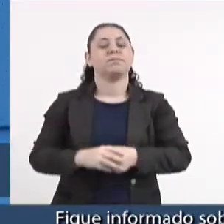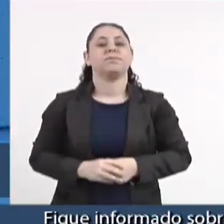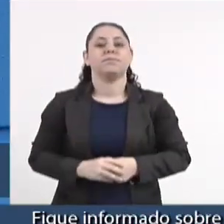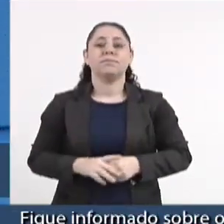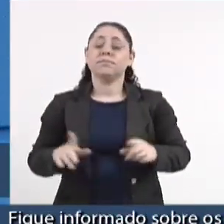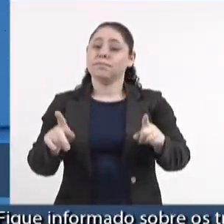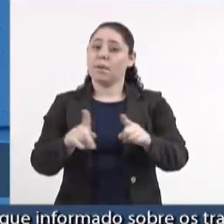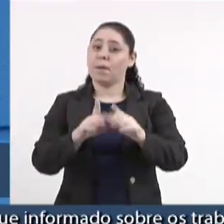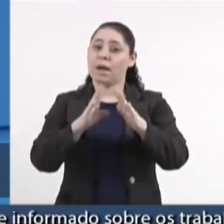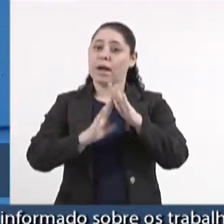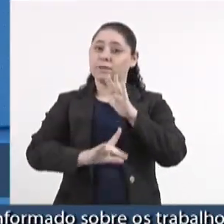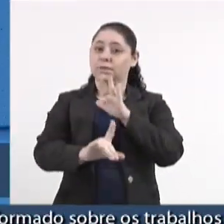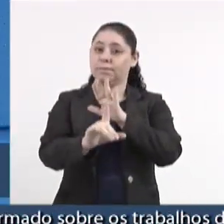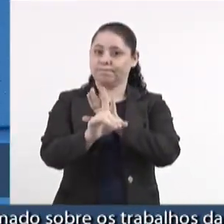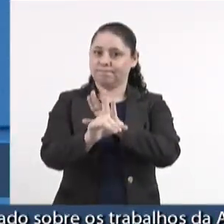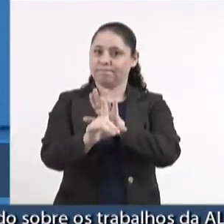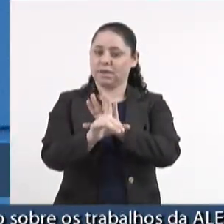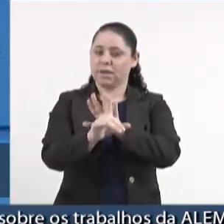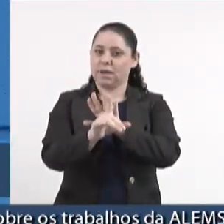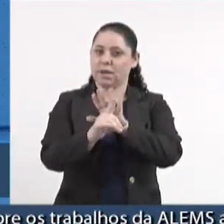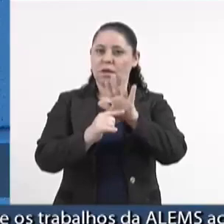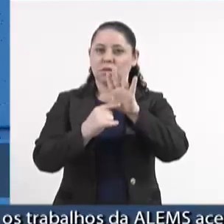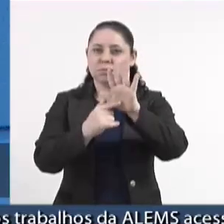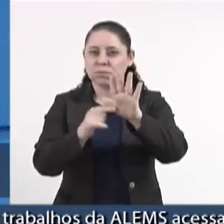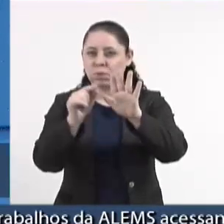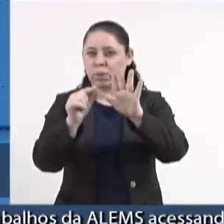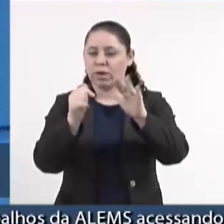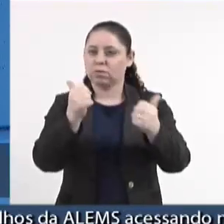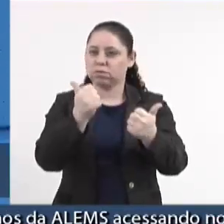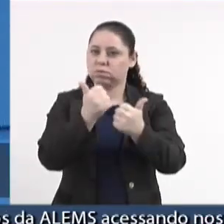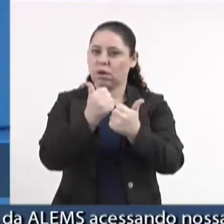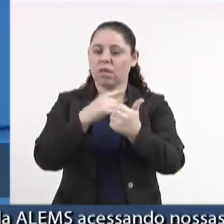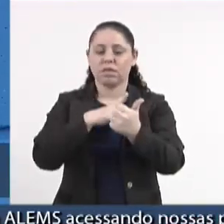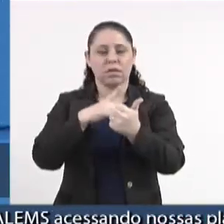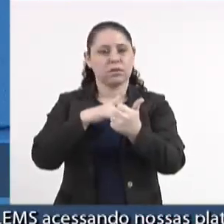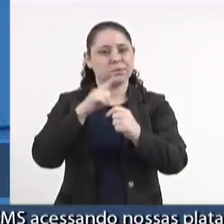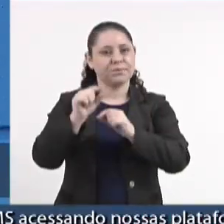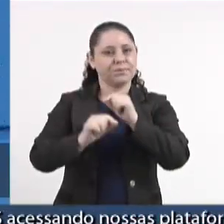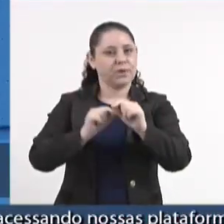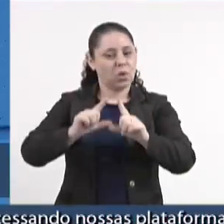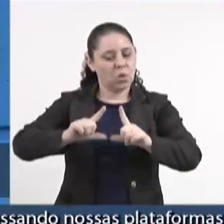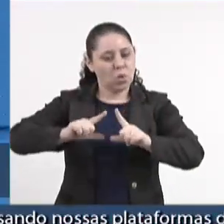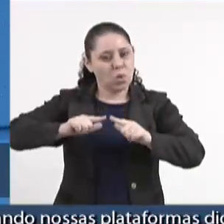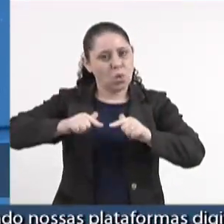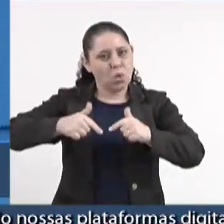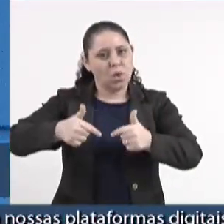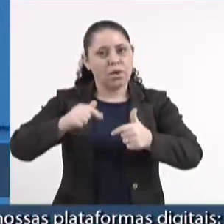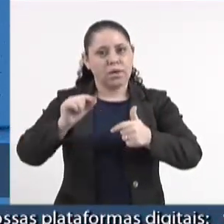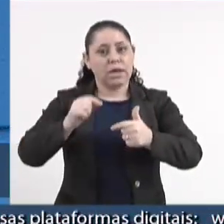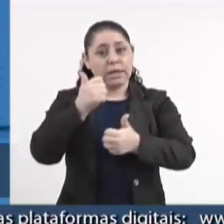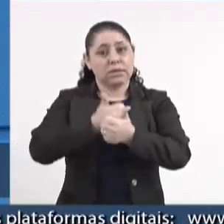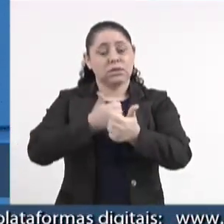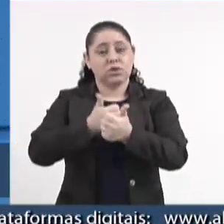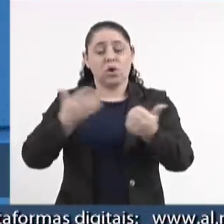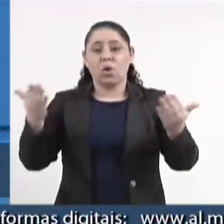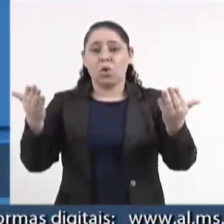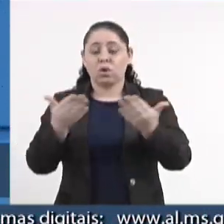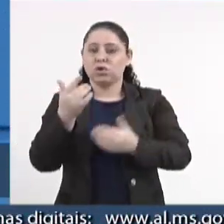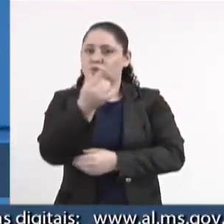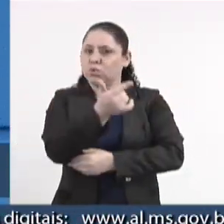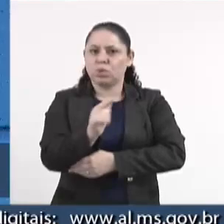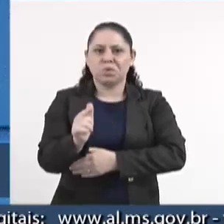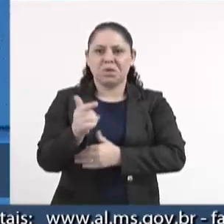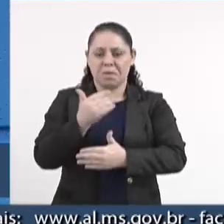disso, esta Casa de Leis expressa o suporte inabalável na luta para garantir que hoje não